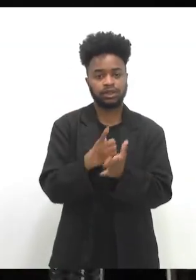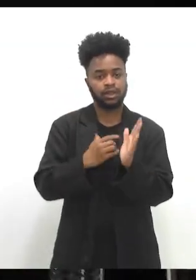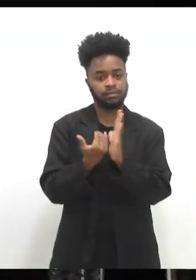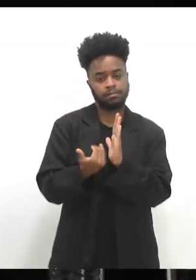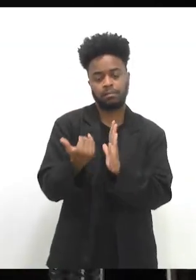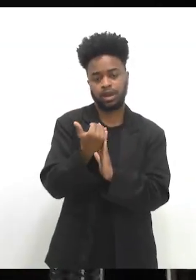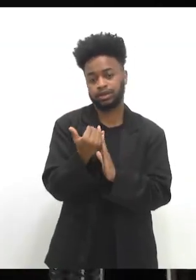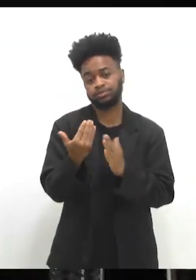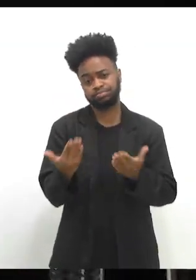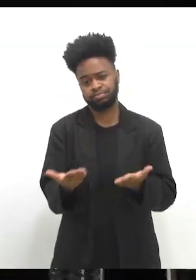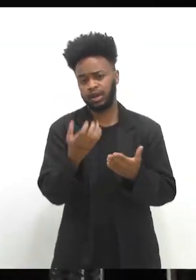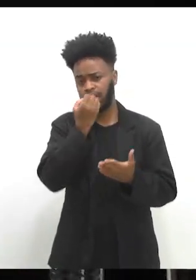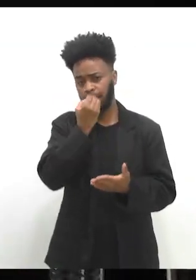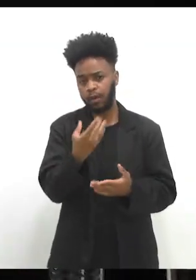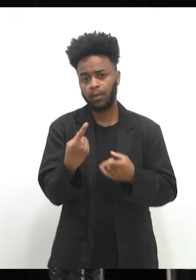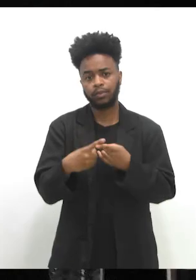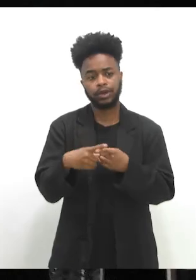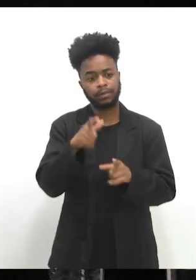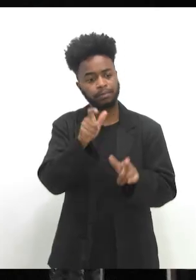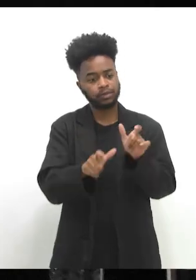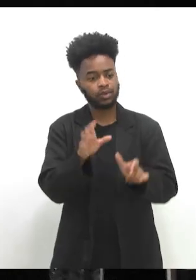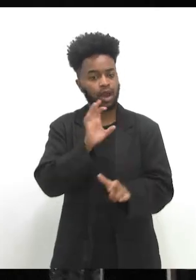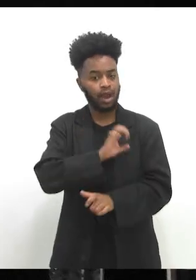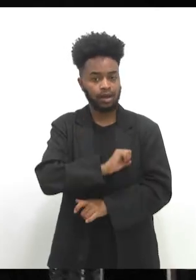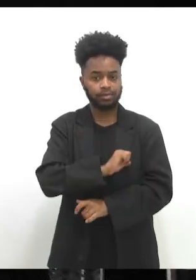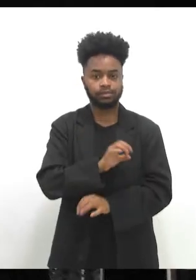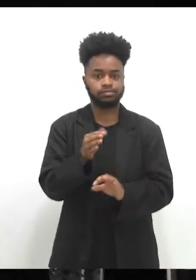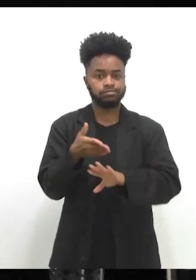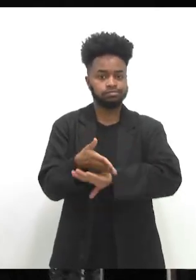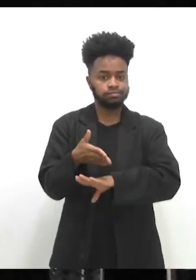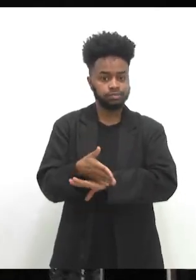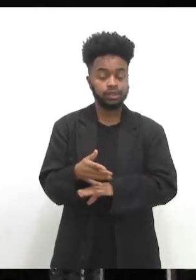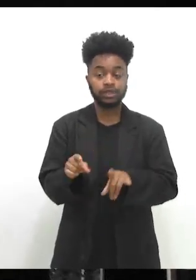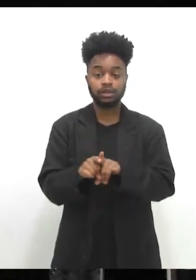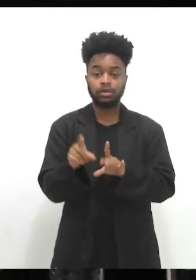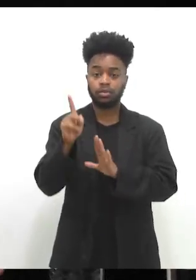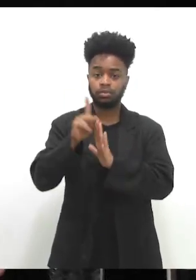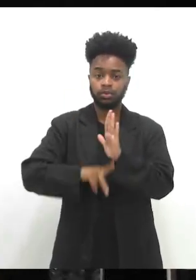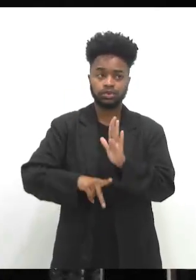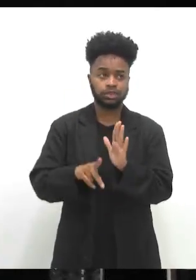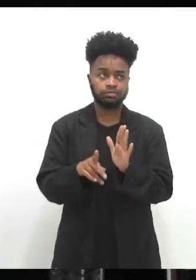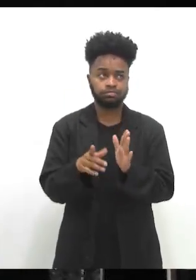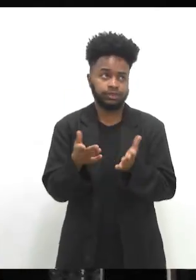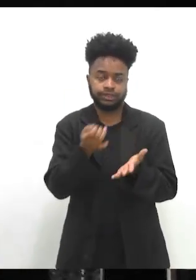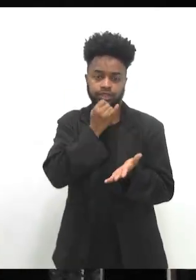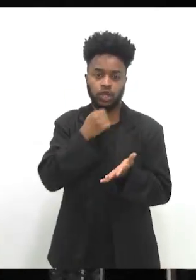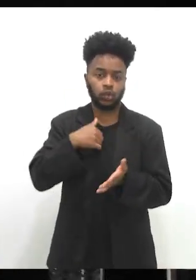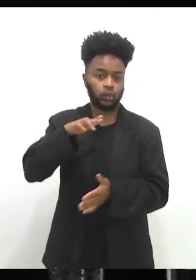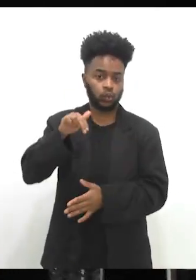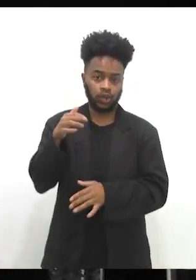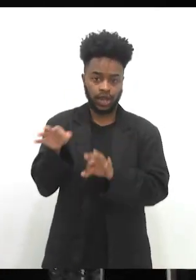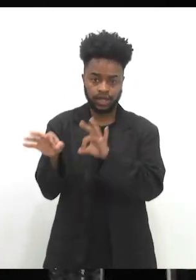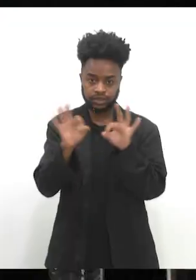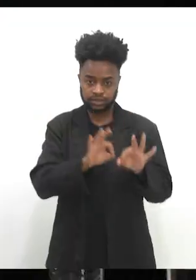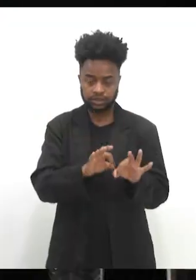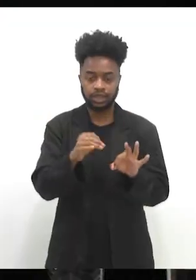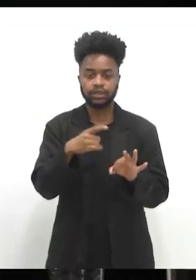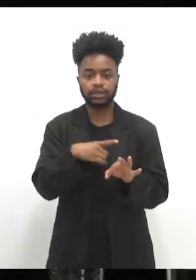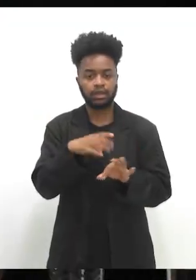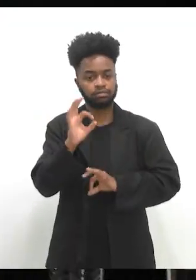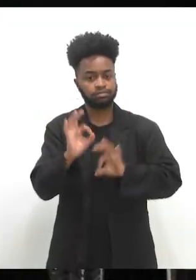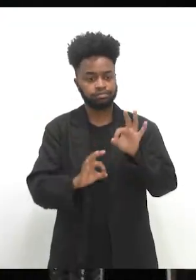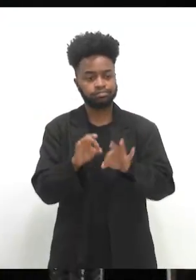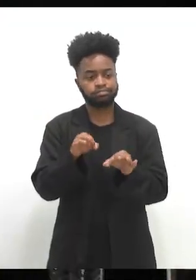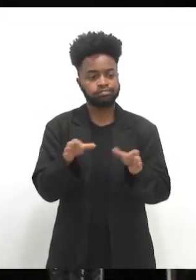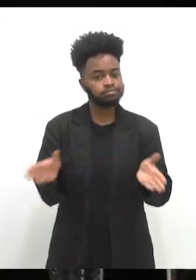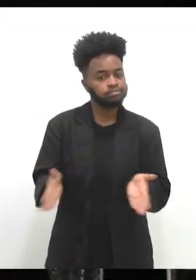e tudo, enfim, é muito, muito bom, porque o público está amando fazer parte. E é um projeto assim, eu nunca vi uma ópera na vida, vamos fazer uma formação de